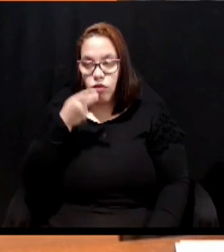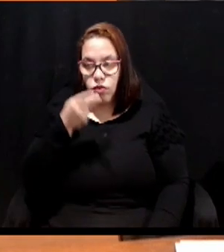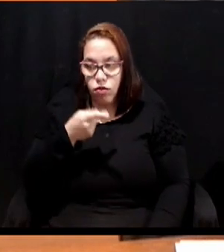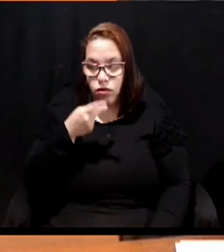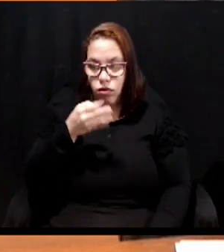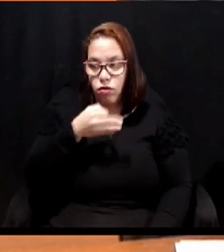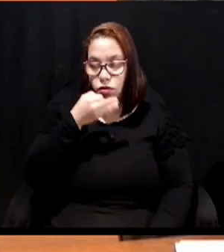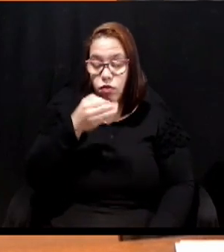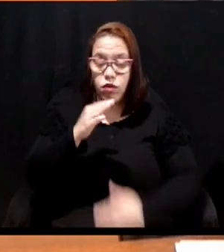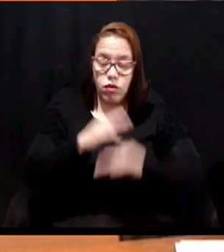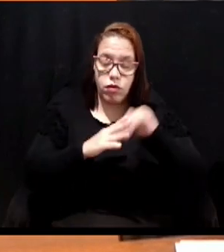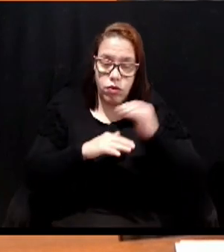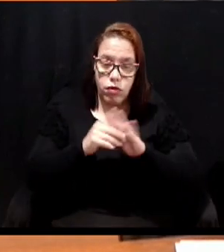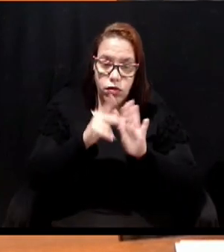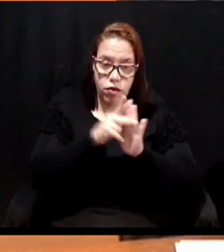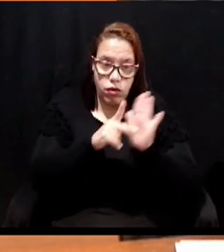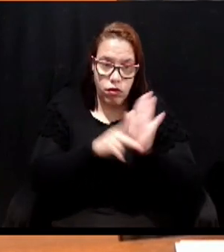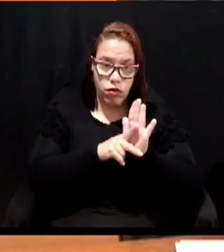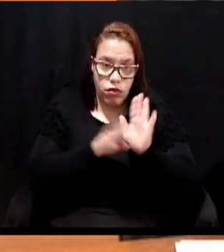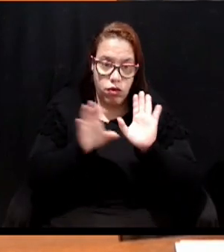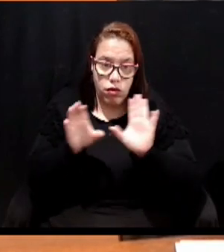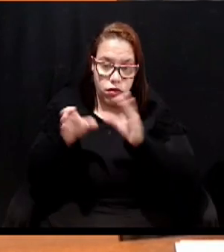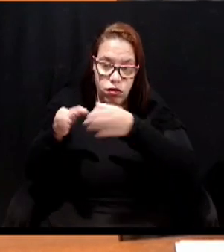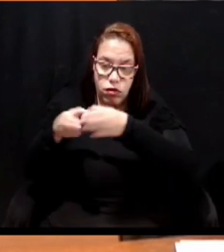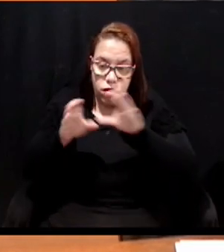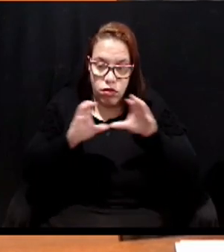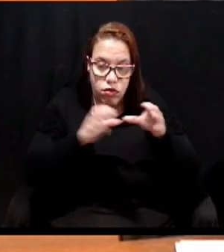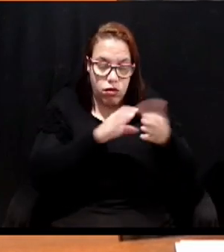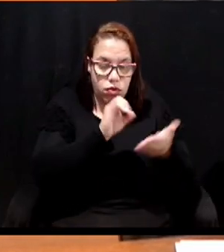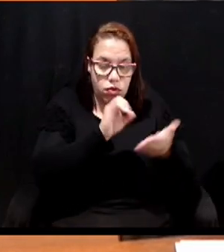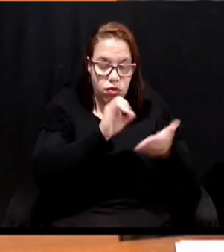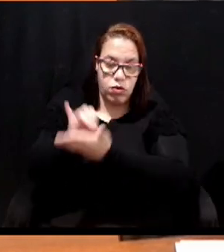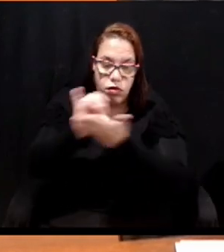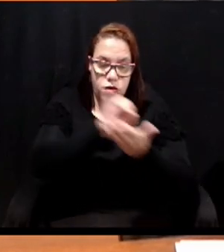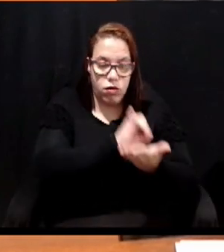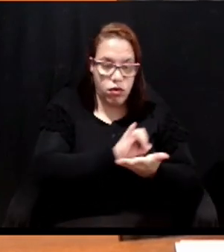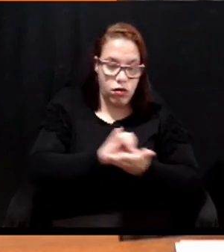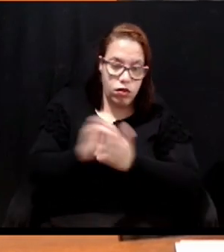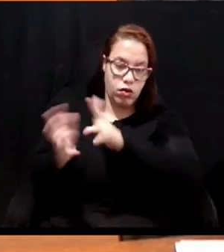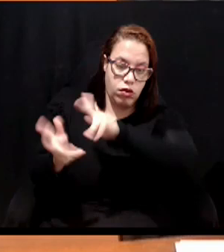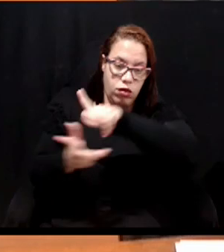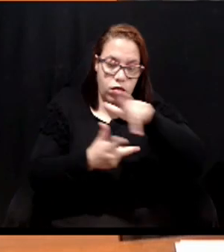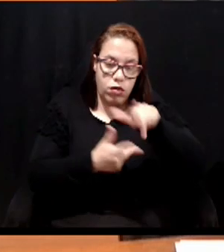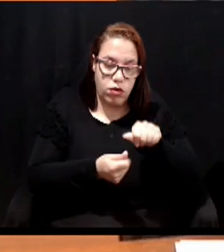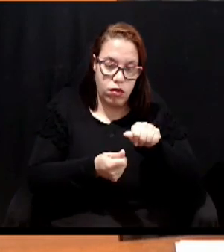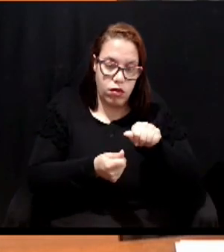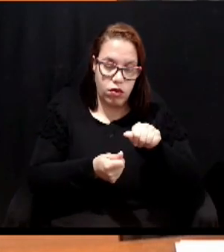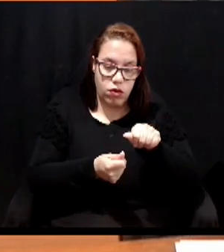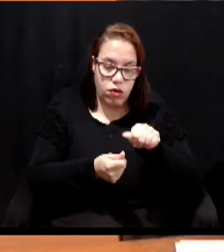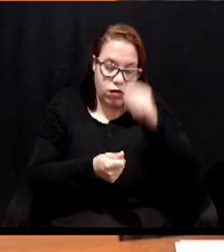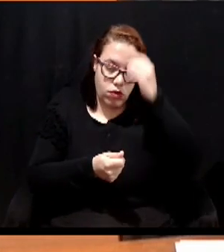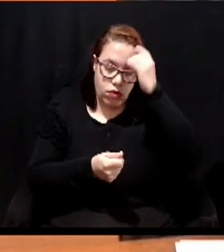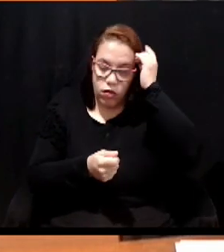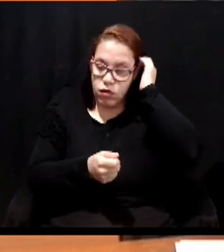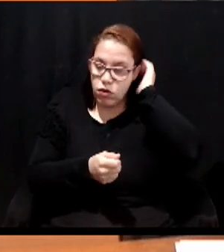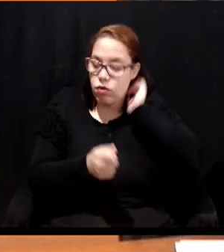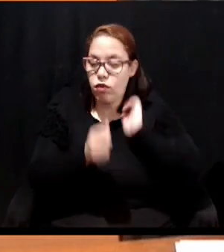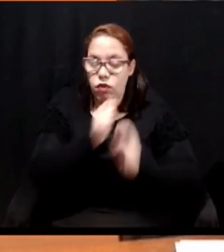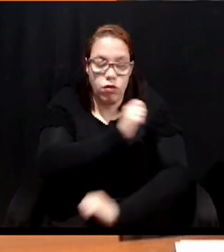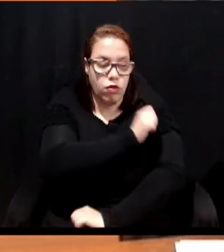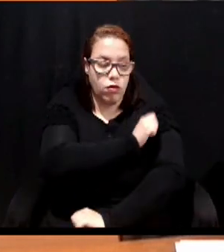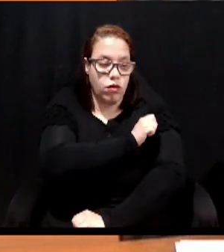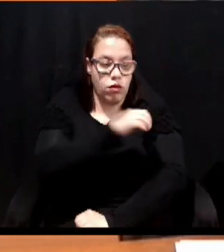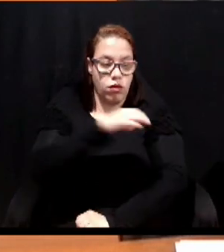tratam sobre conferências internacionais no município e ou com autoridades municipais.